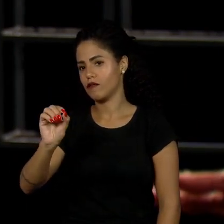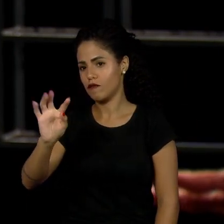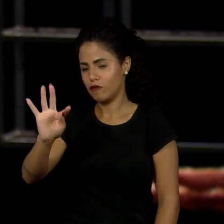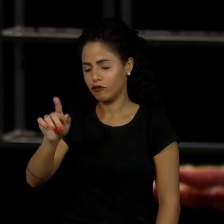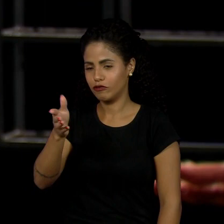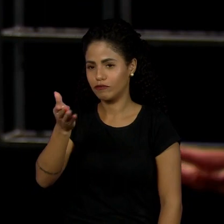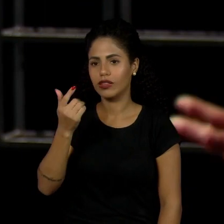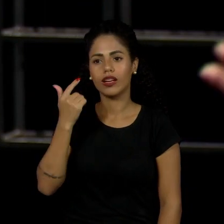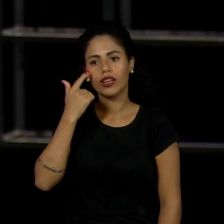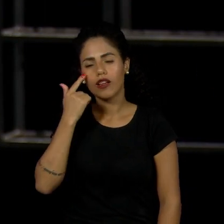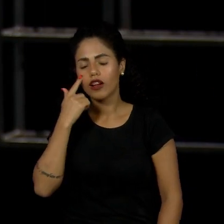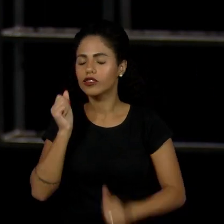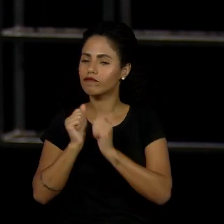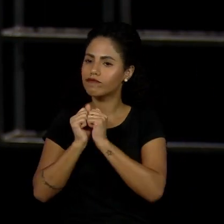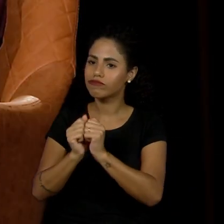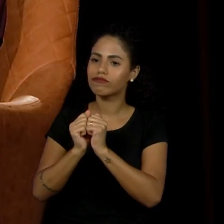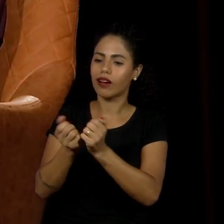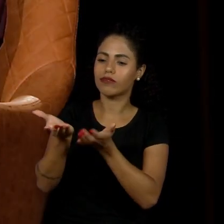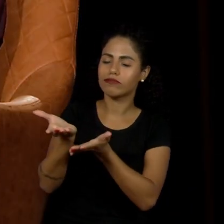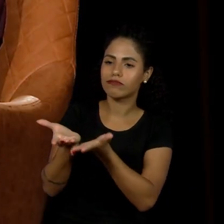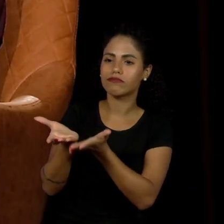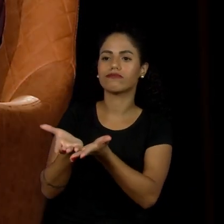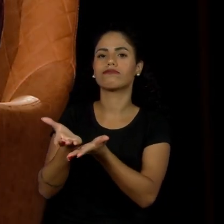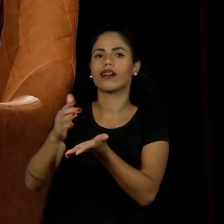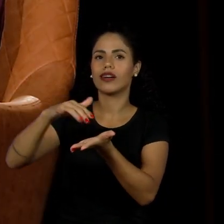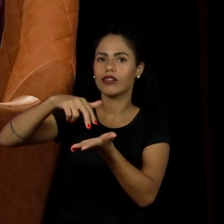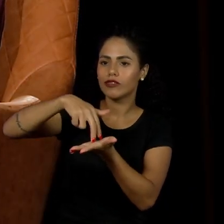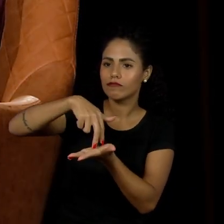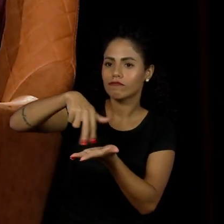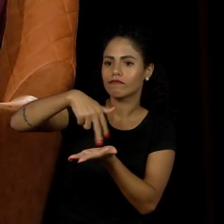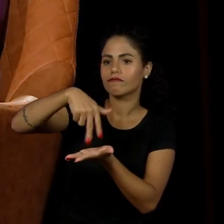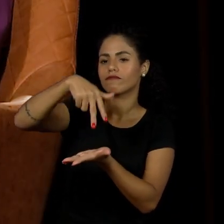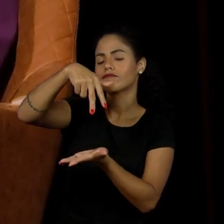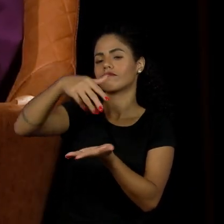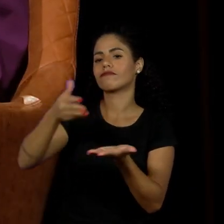20 pessoas, e vivendo na Casa do